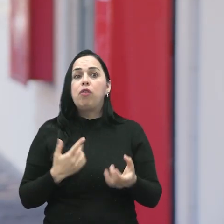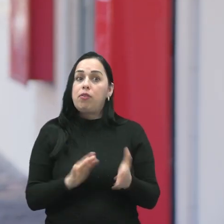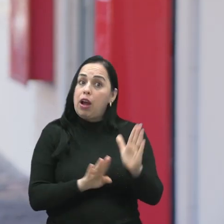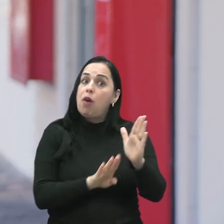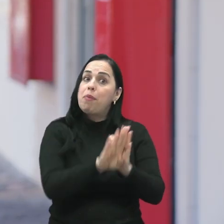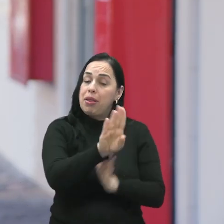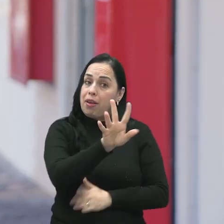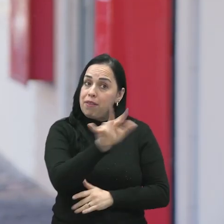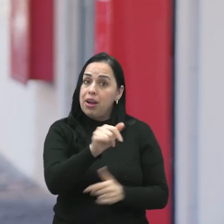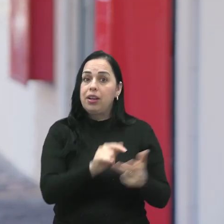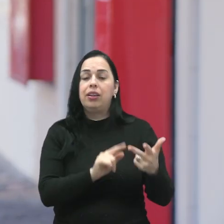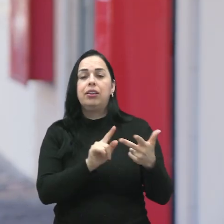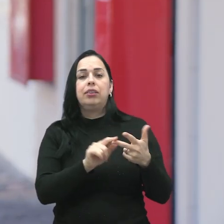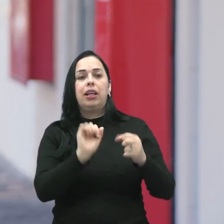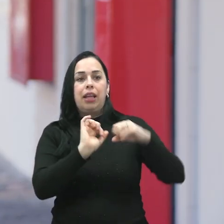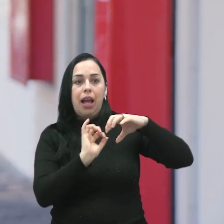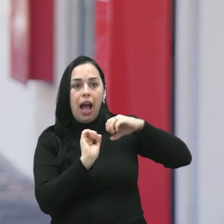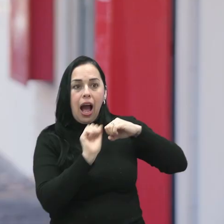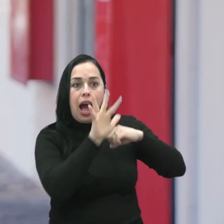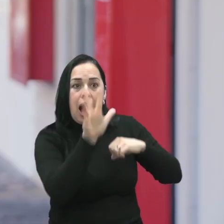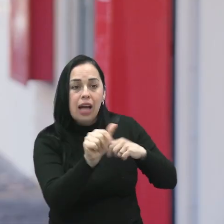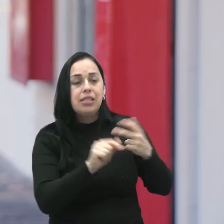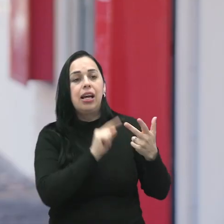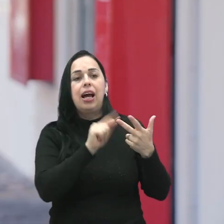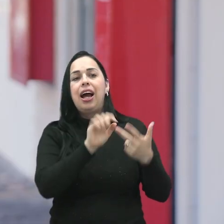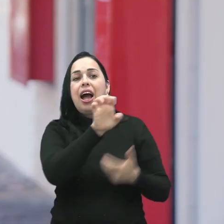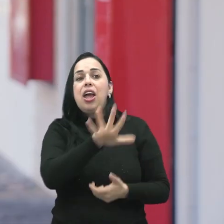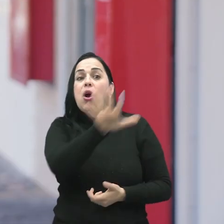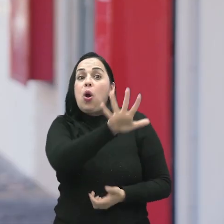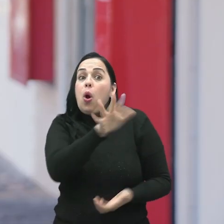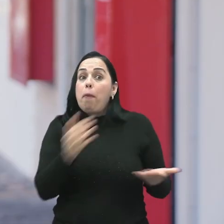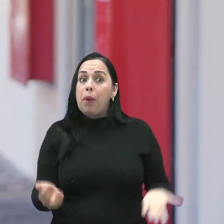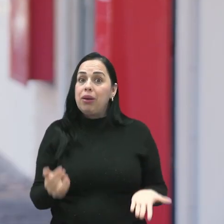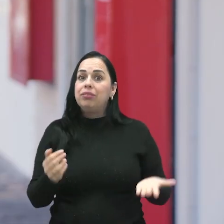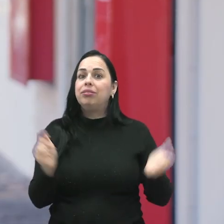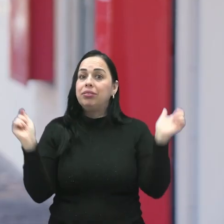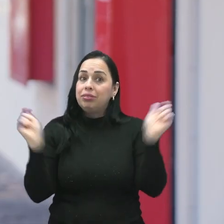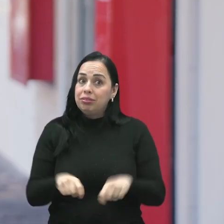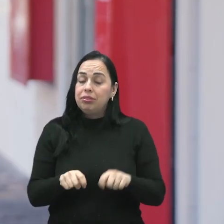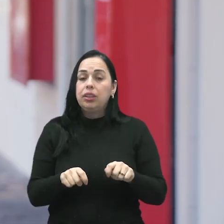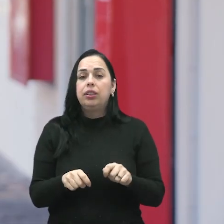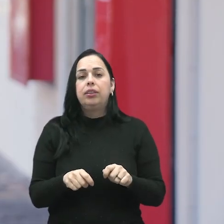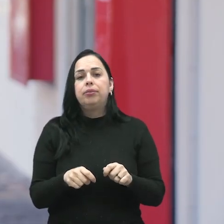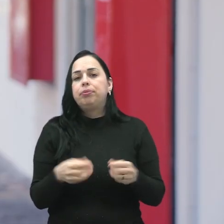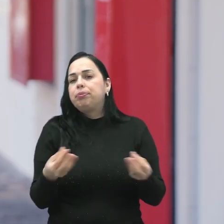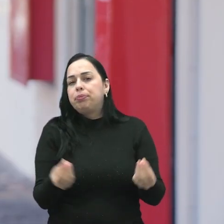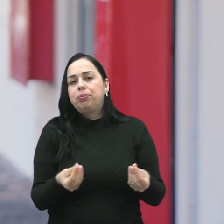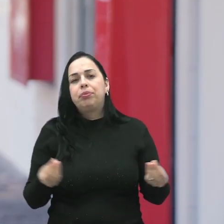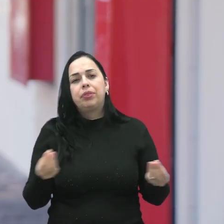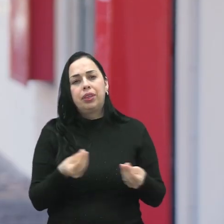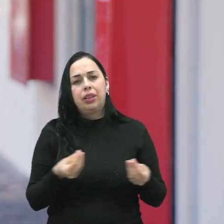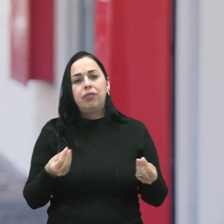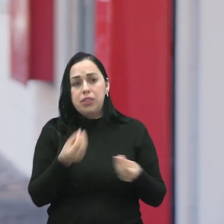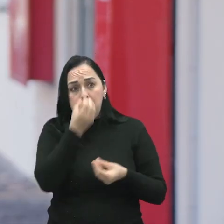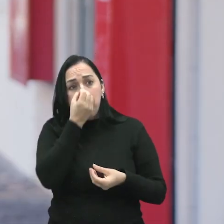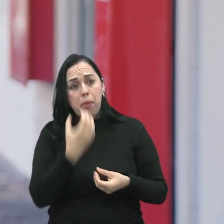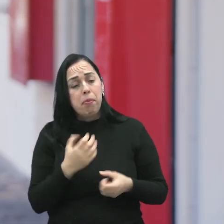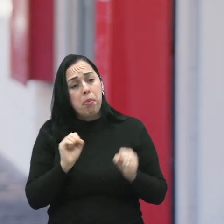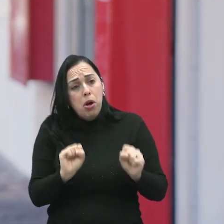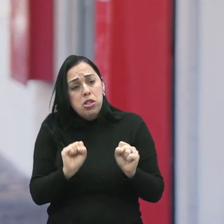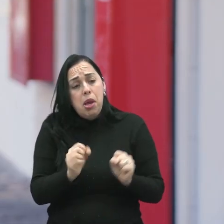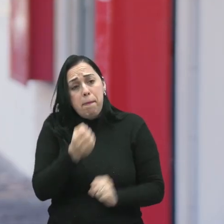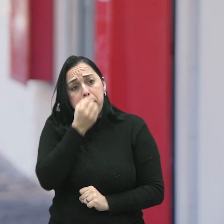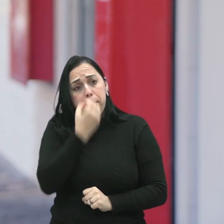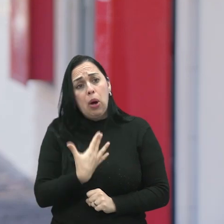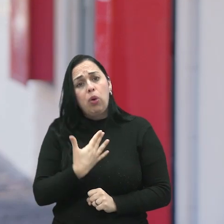Agora vão aumentar. Você tem a Ásia, você tem a Europa. Quem sabe que isso aí pode ser até benéfico